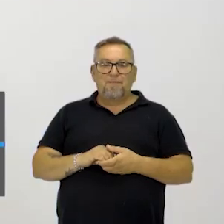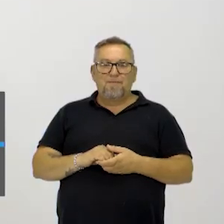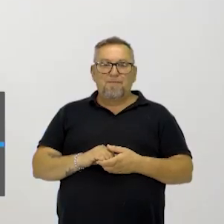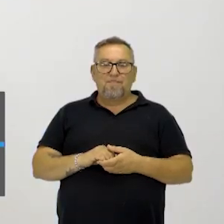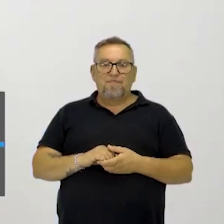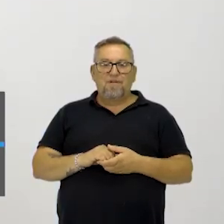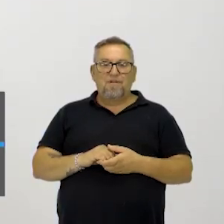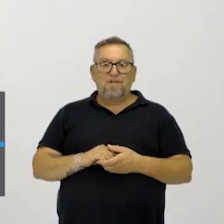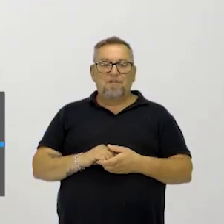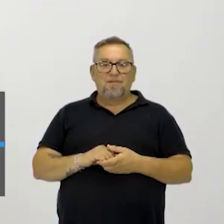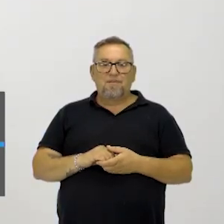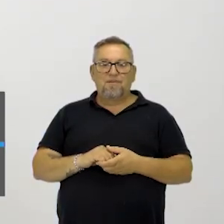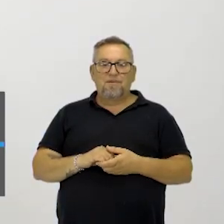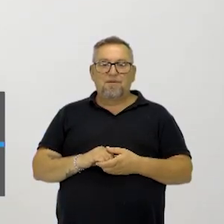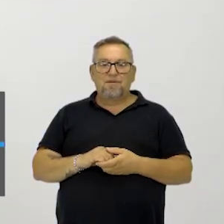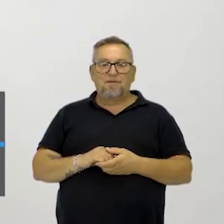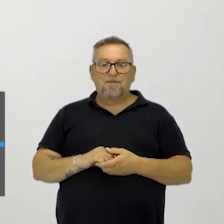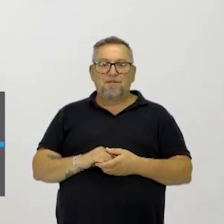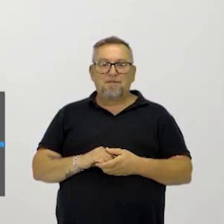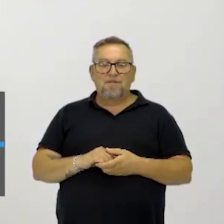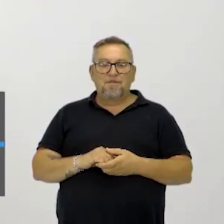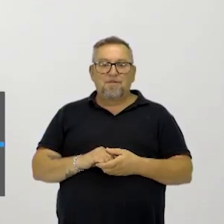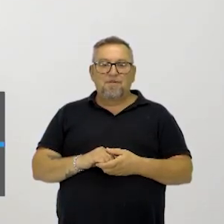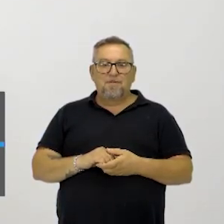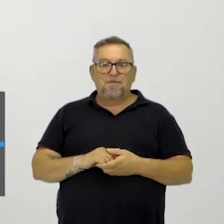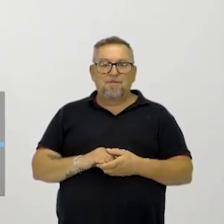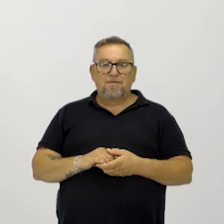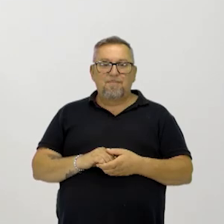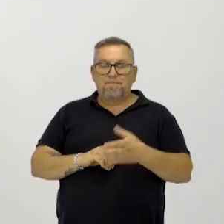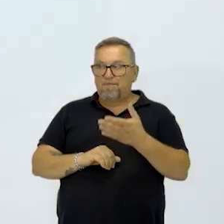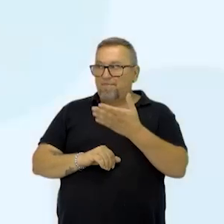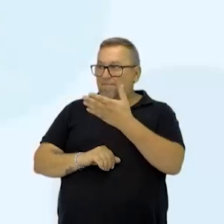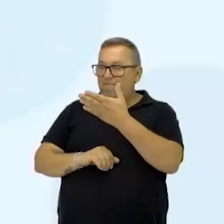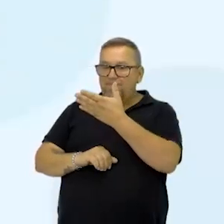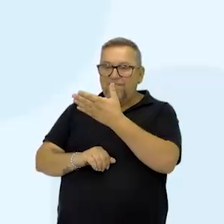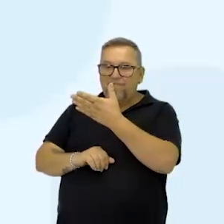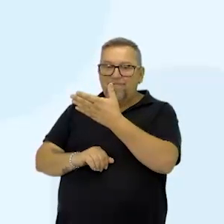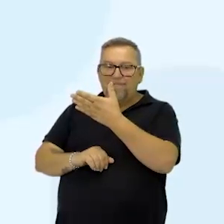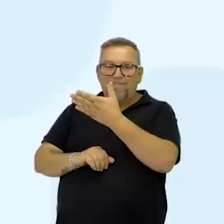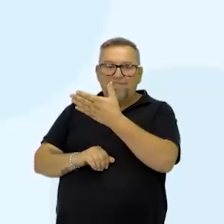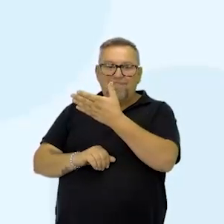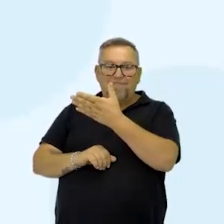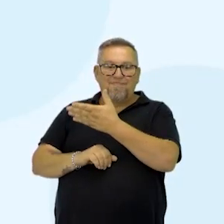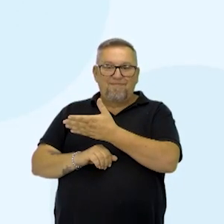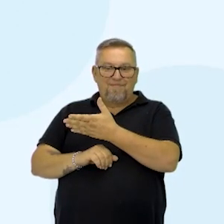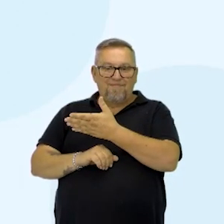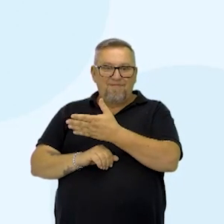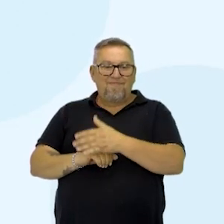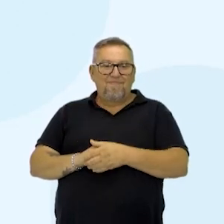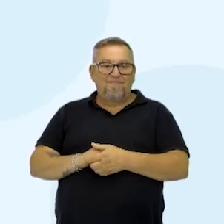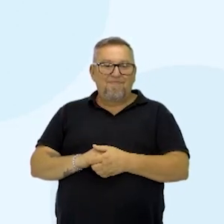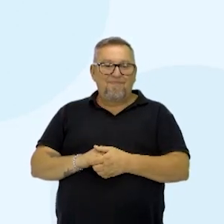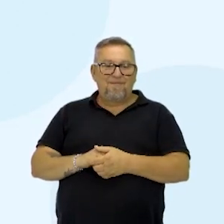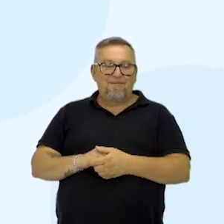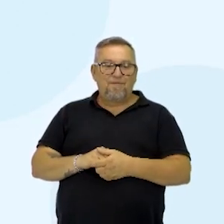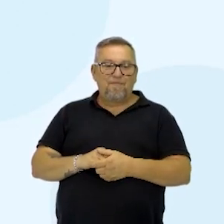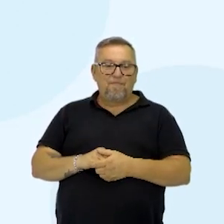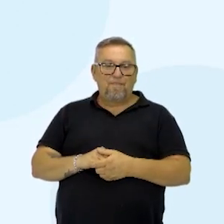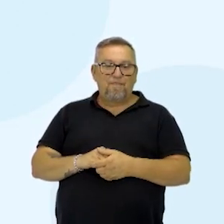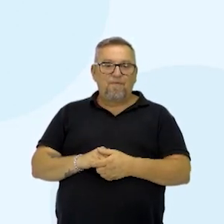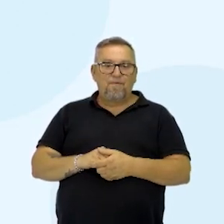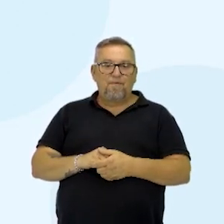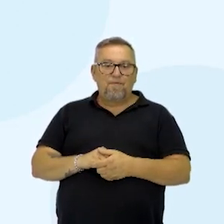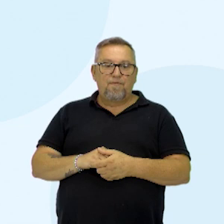obrigada, professor Lindenberg. Então, aí na tela para vocês, vou colocar a resposta, ou as respostas aí. Então, o